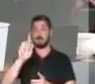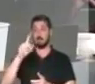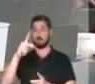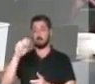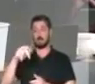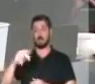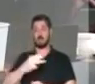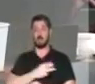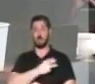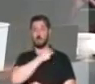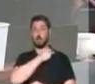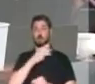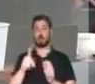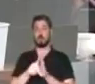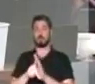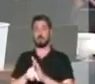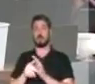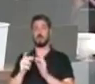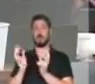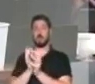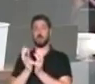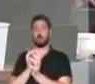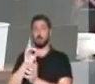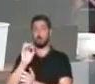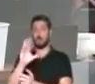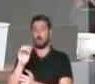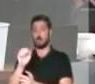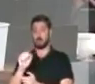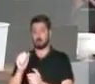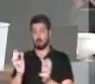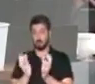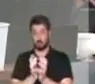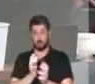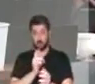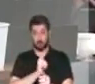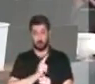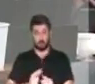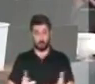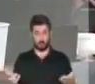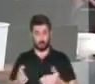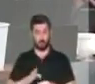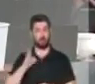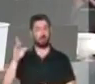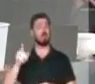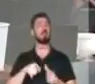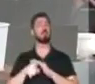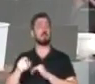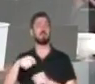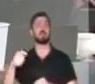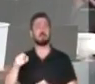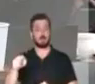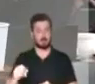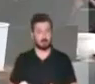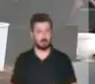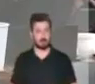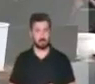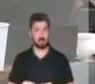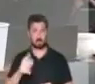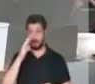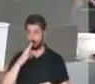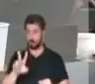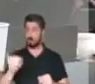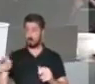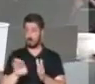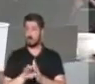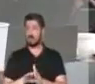Coronel Lima, lá da Companhia das Docas. A base governista, quando for despachar com o presidente hoje, pergunte quais são esses casos. São as